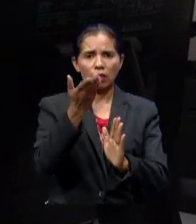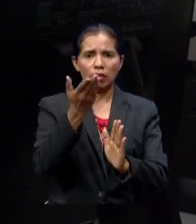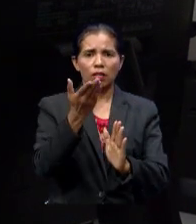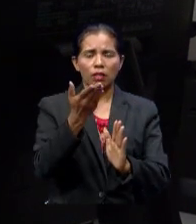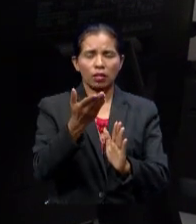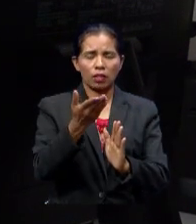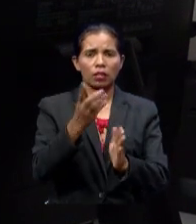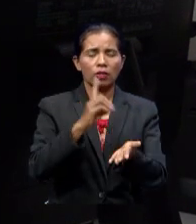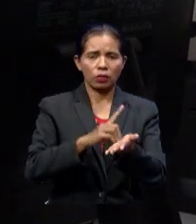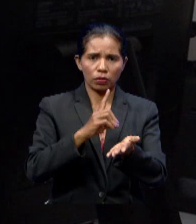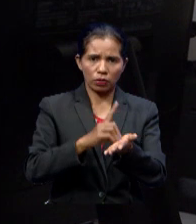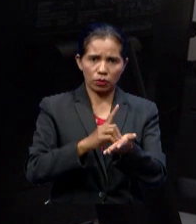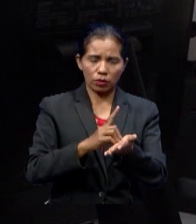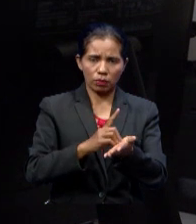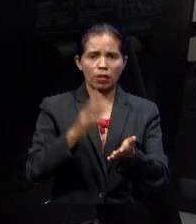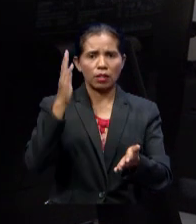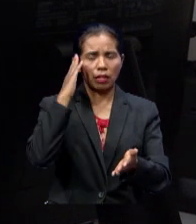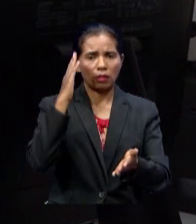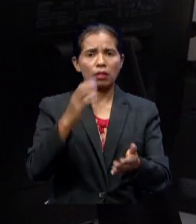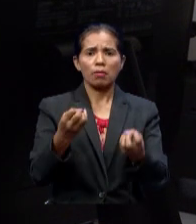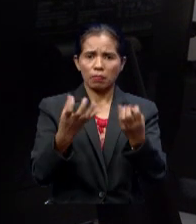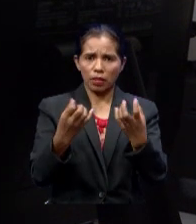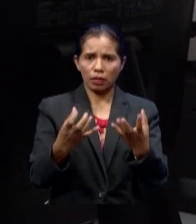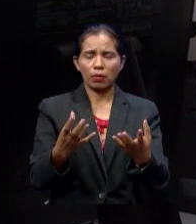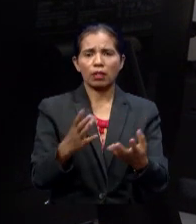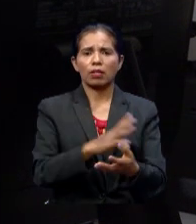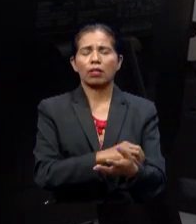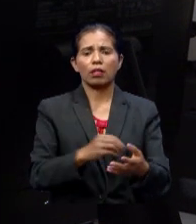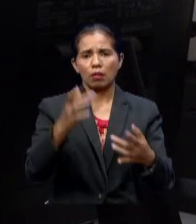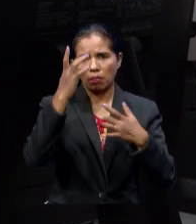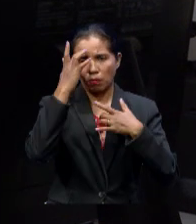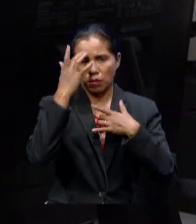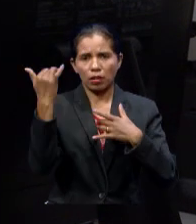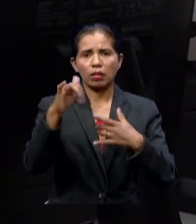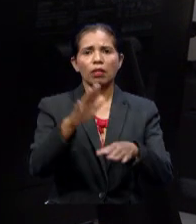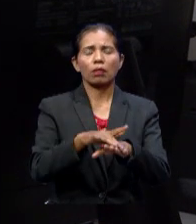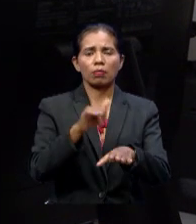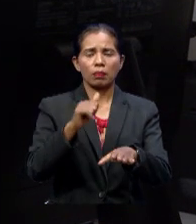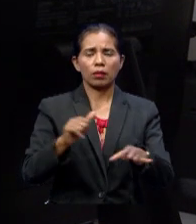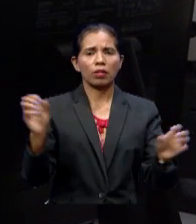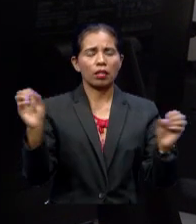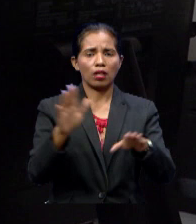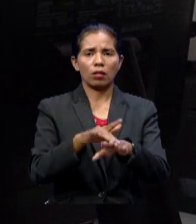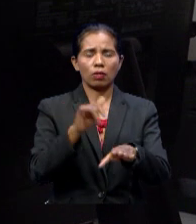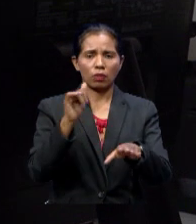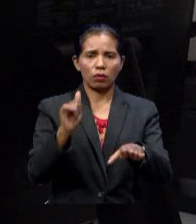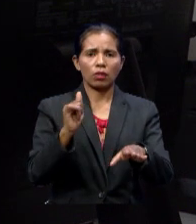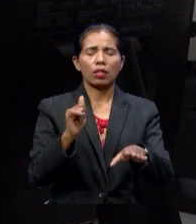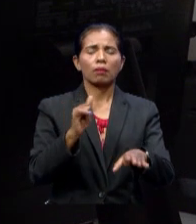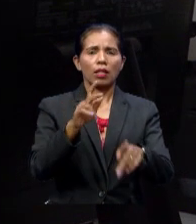con medico si consegue detectar ma bara kliu moras nebe ma kita bolu nam contagiosas ka moras nebe